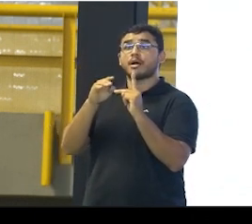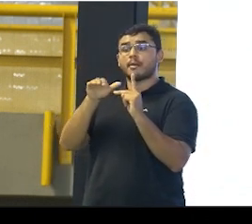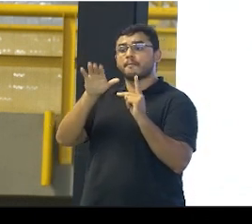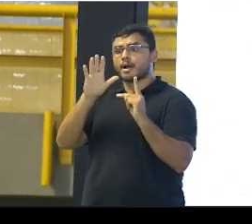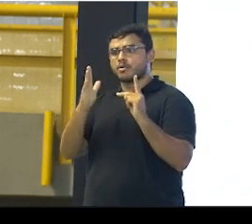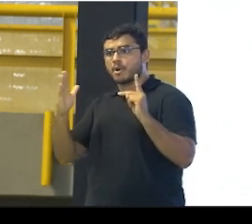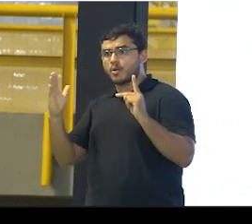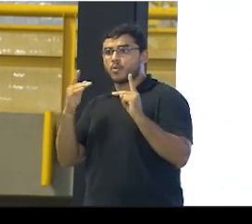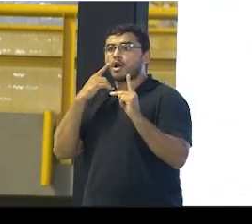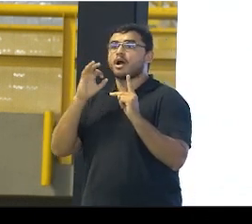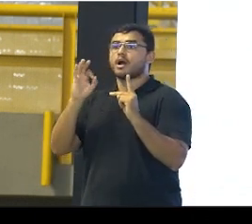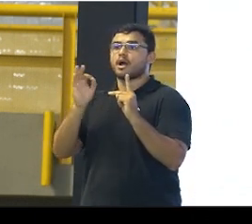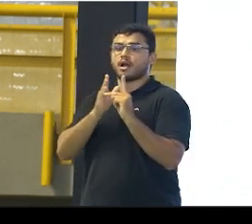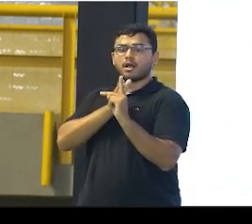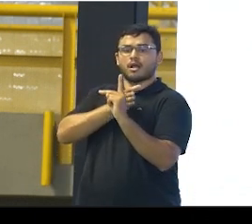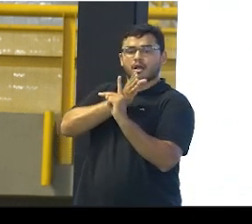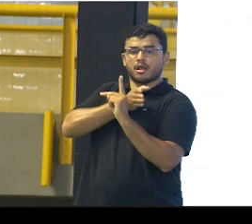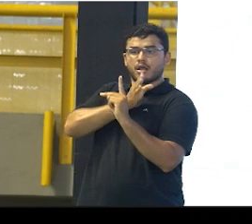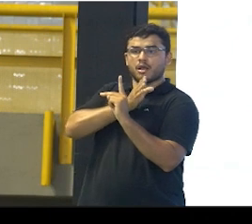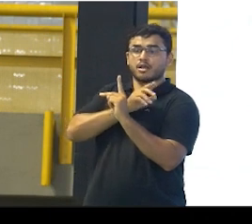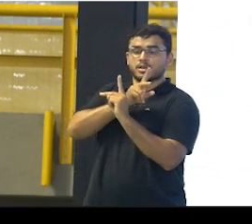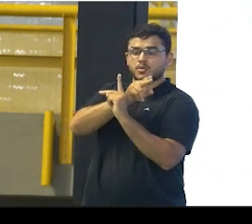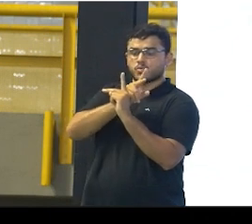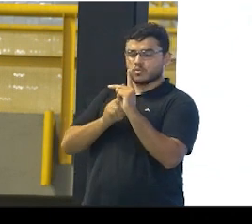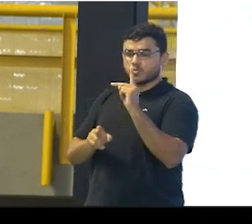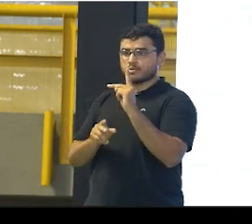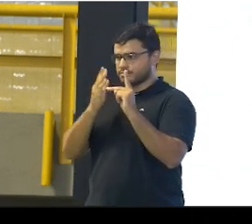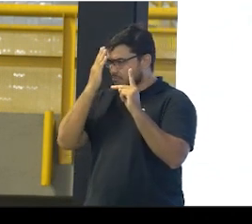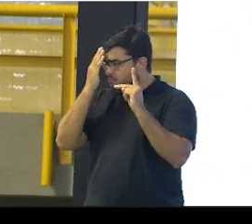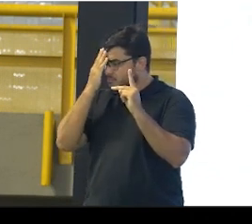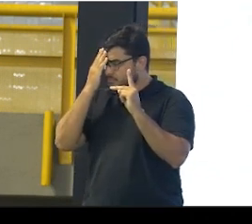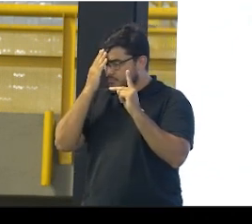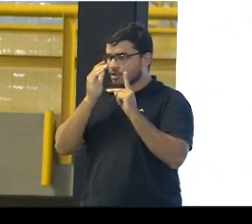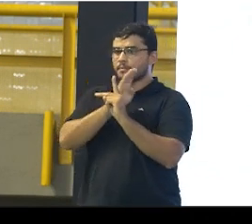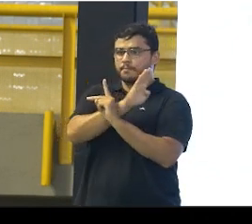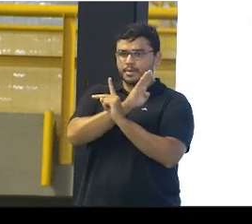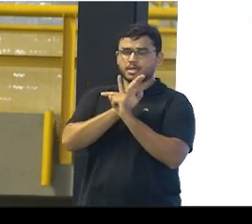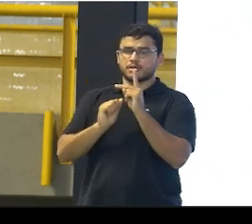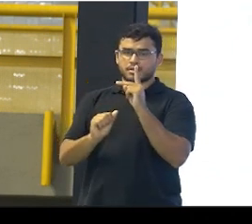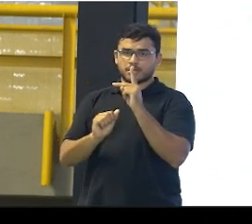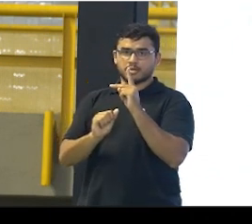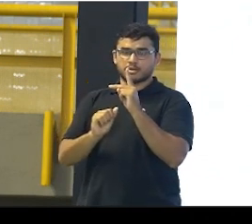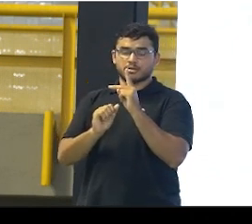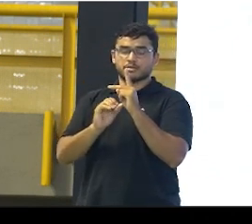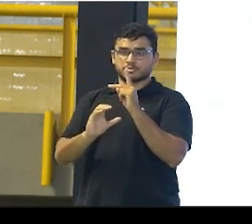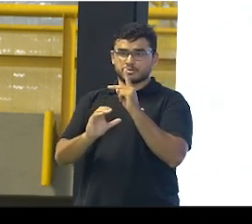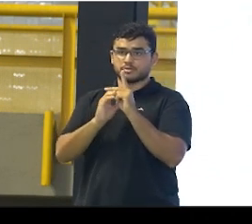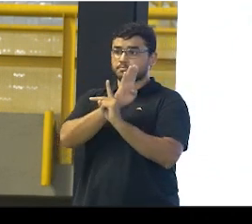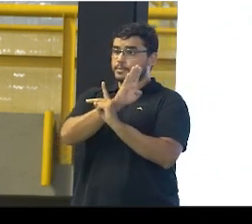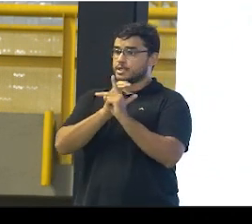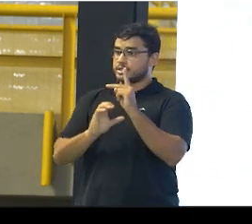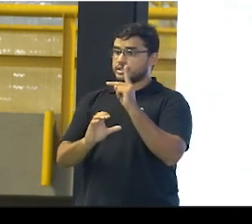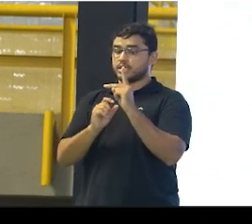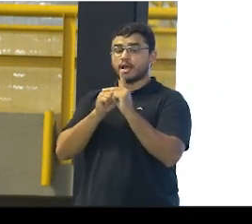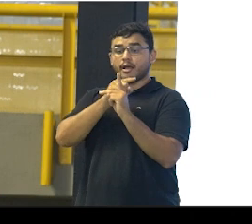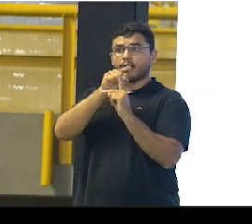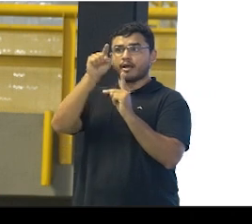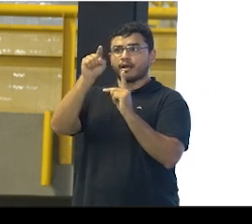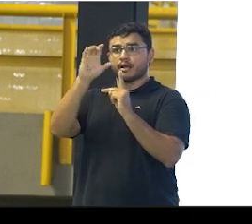menor. Se esse ângulo de 90 graus é o maior, oposto a ele é o maior. Então, é óbvio